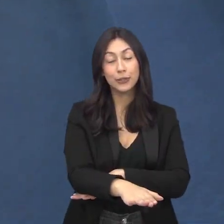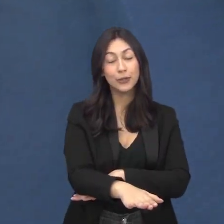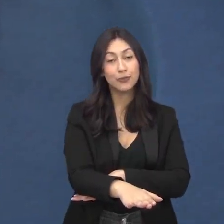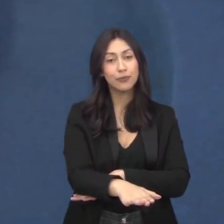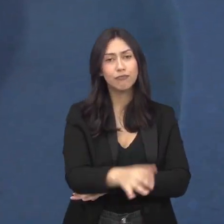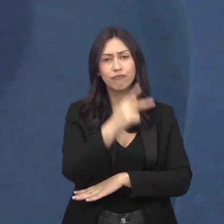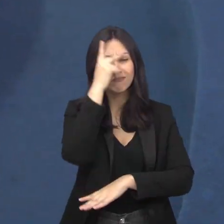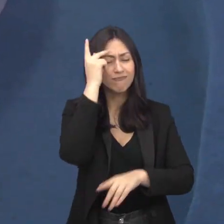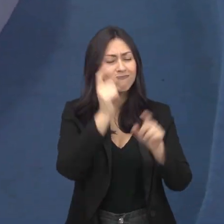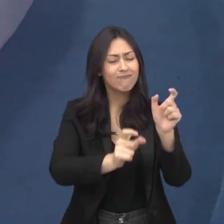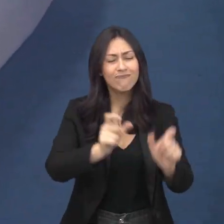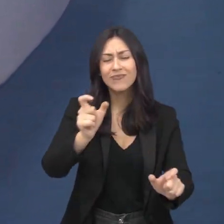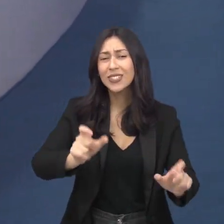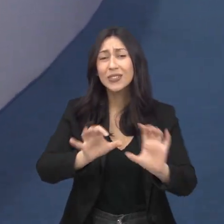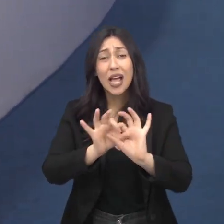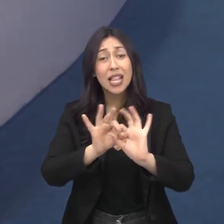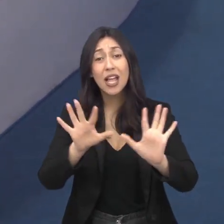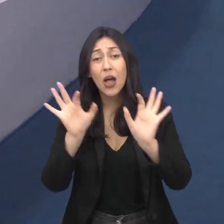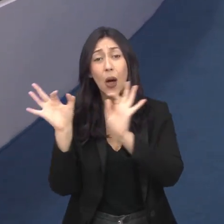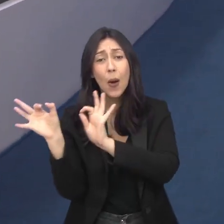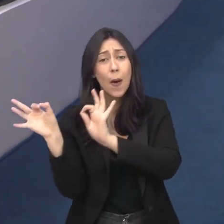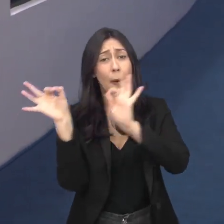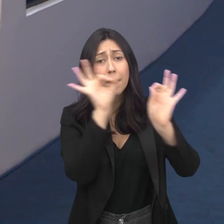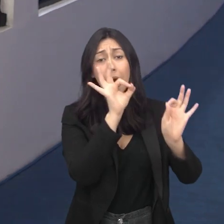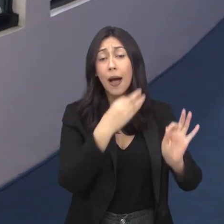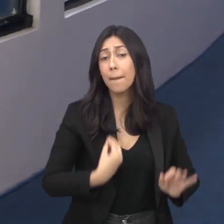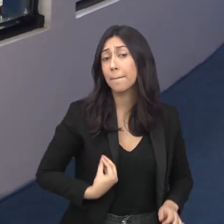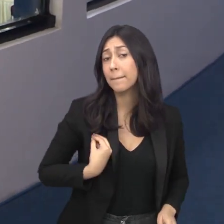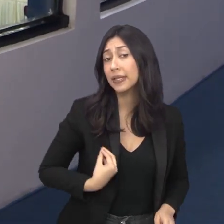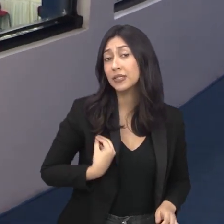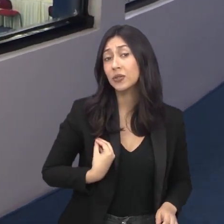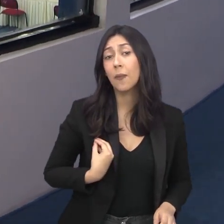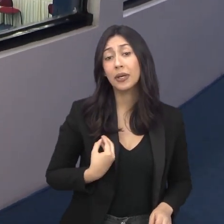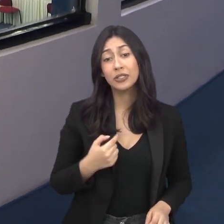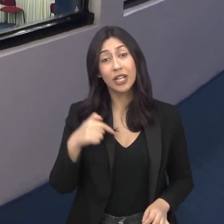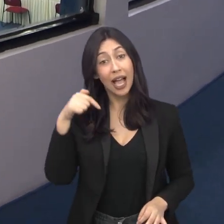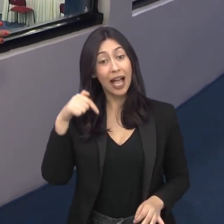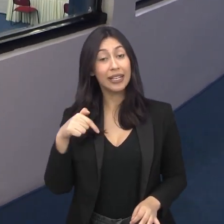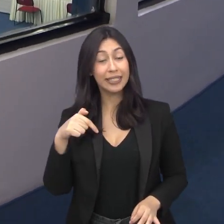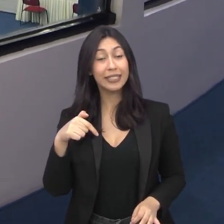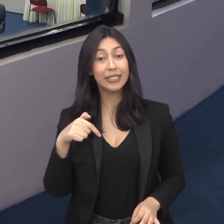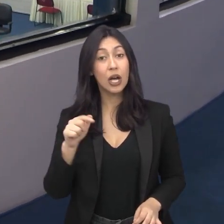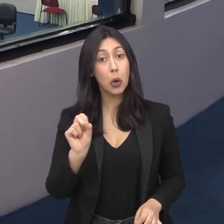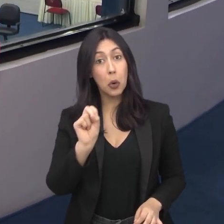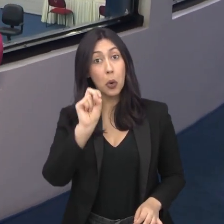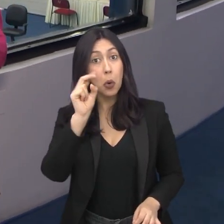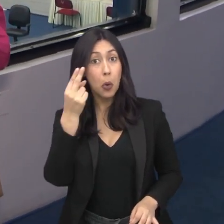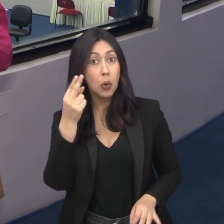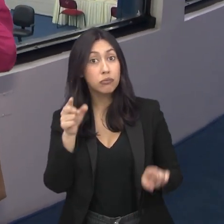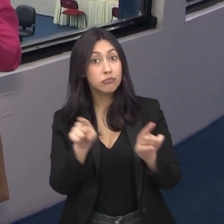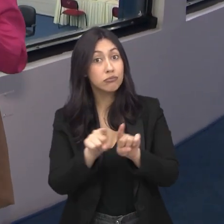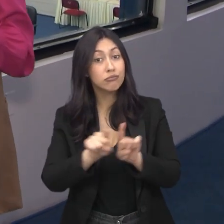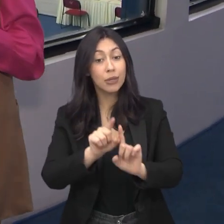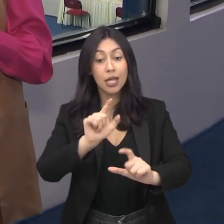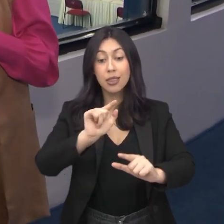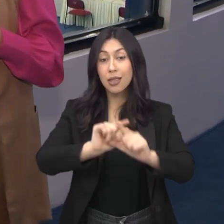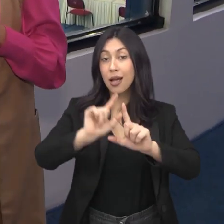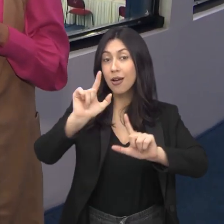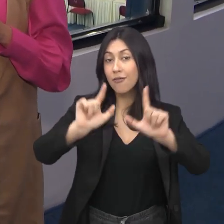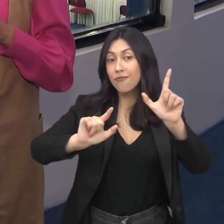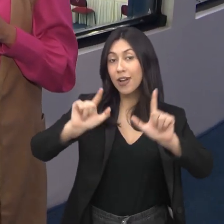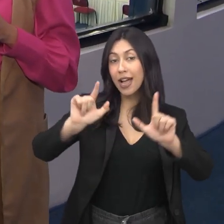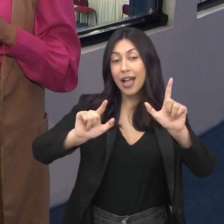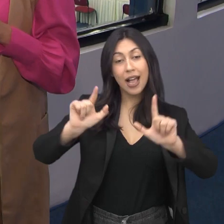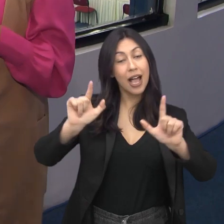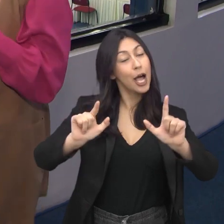da tarde. Qualquer pessoa pode acompanhar presencialmente aqui na galeria, ou ao vivo na